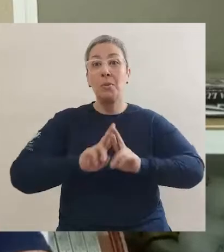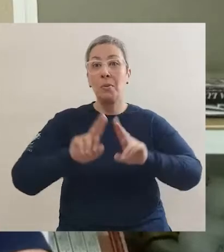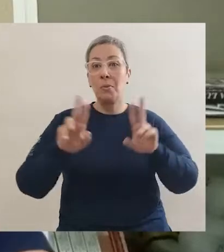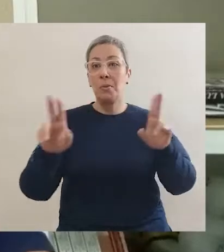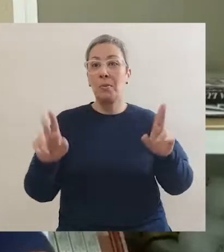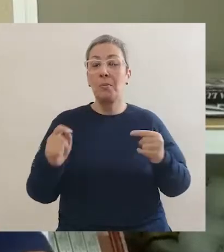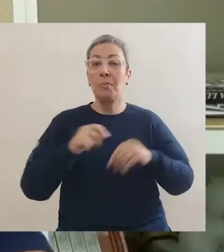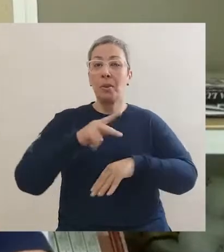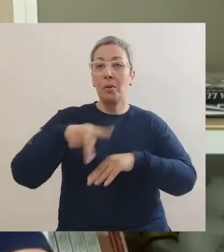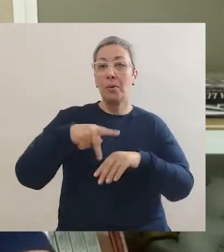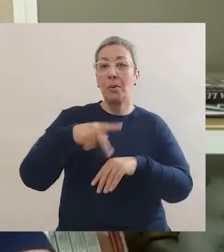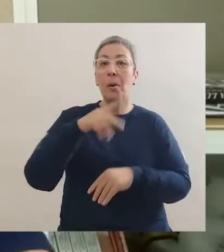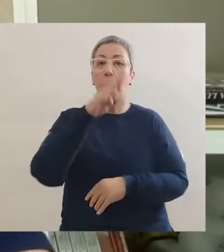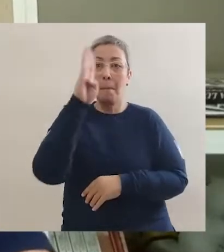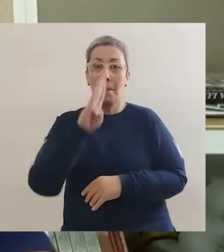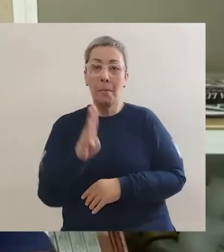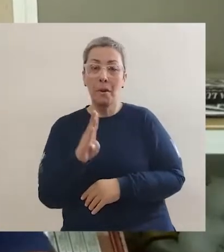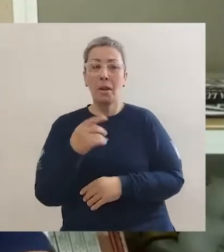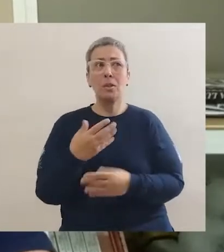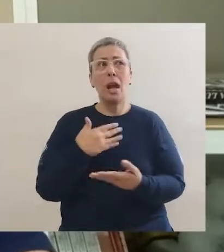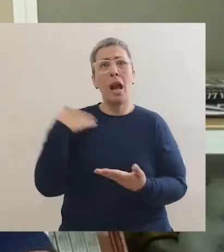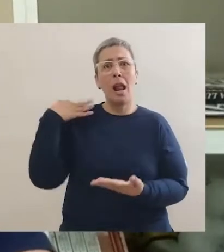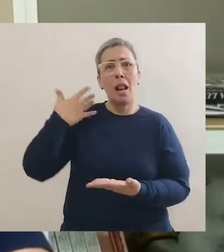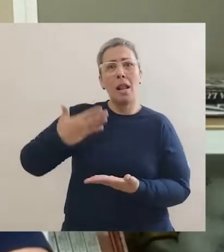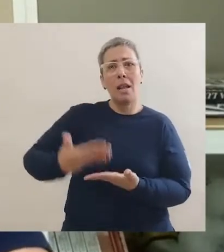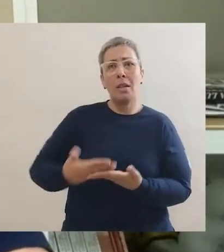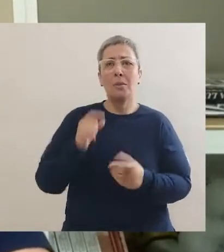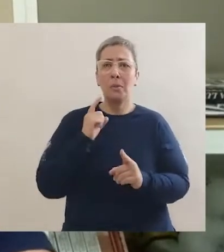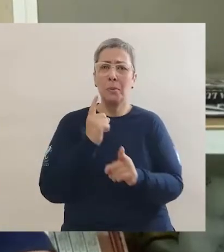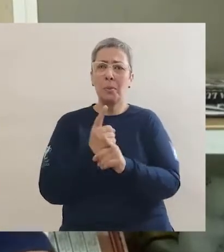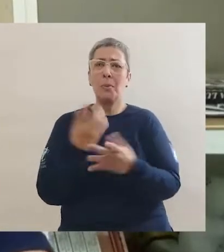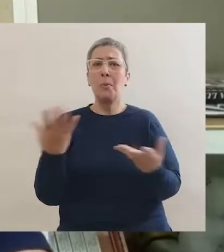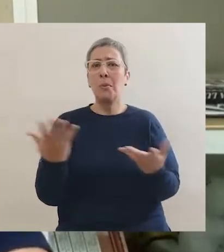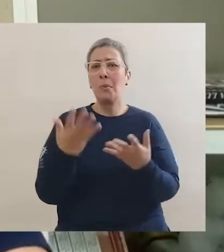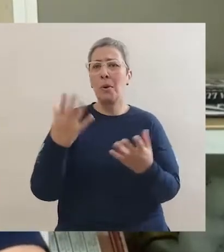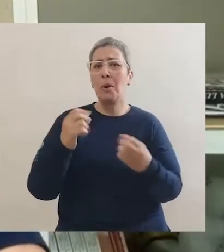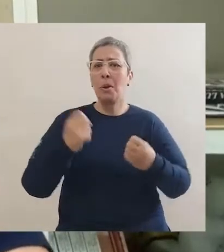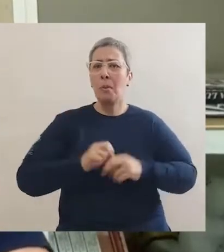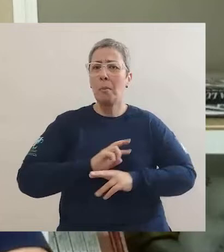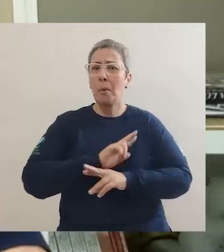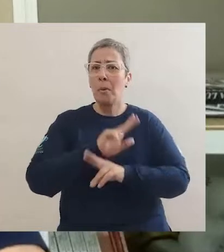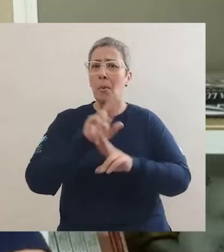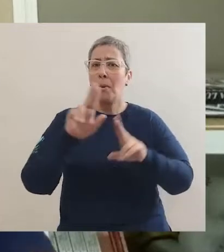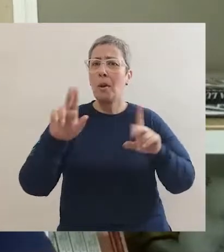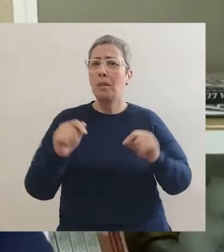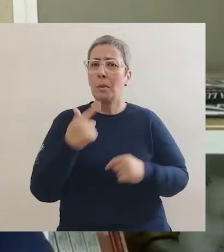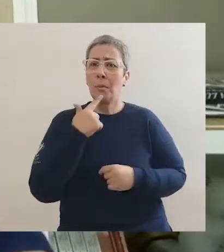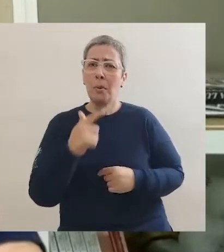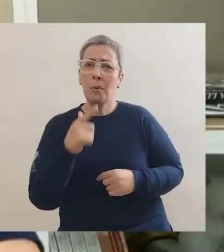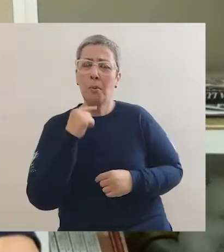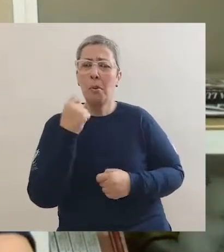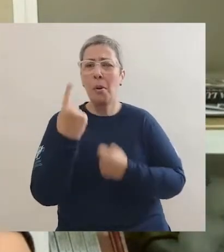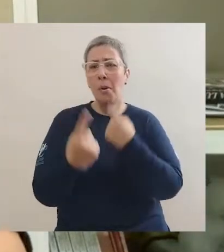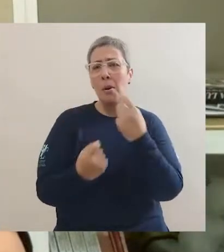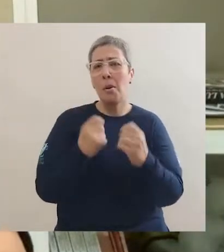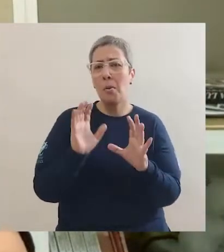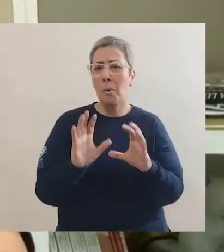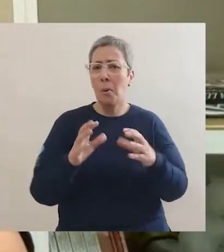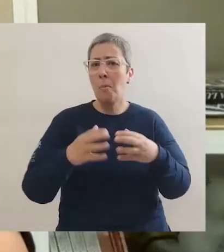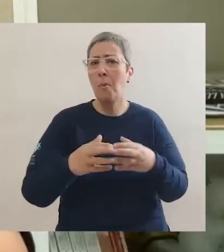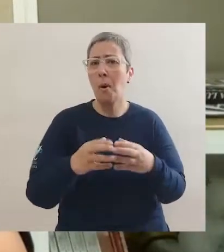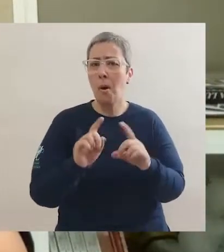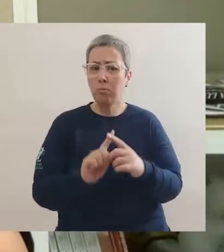própria organização. Precisamos compreender que, apesar de apresentarem